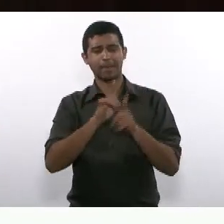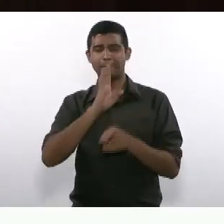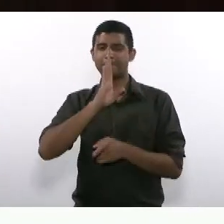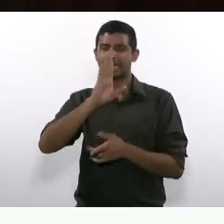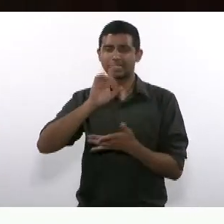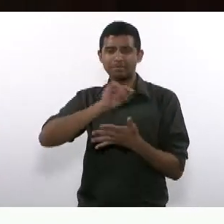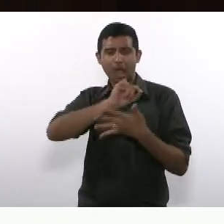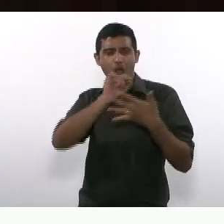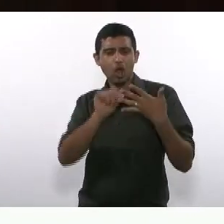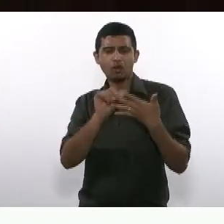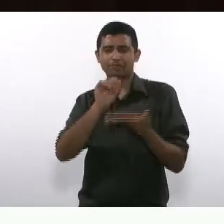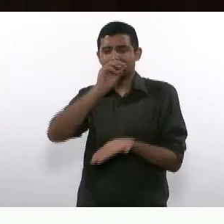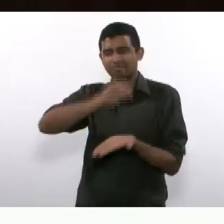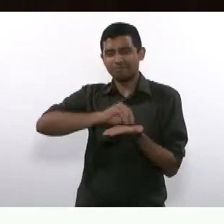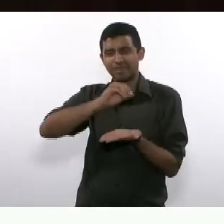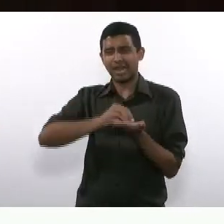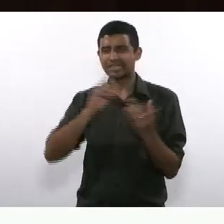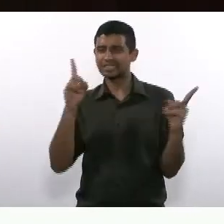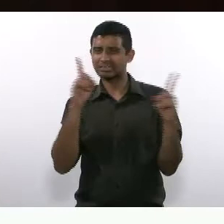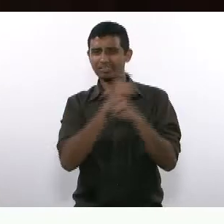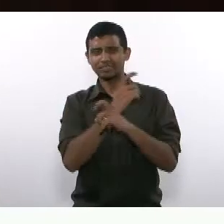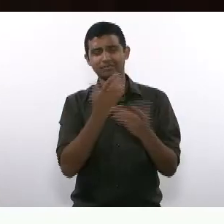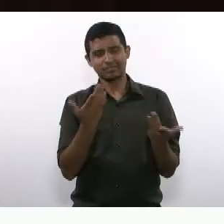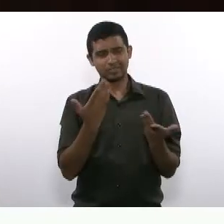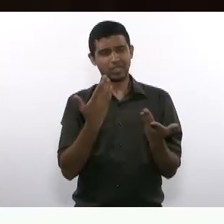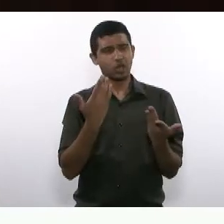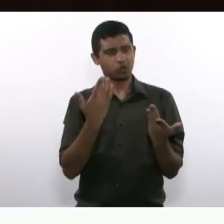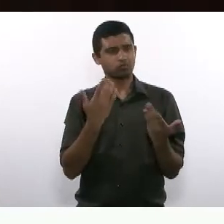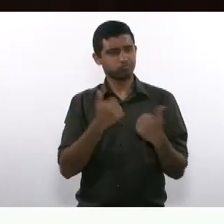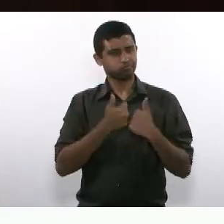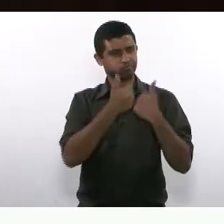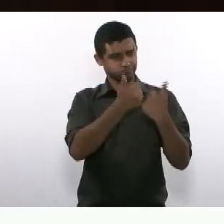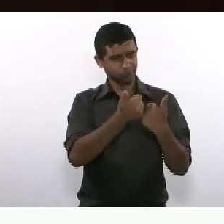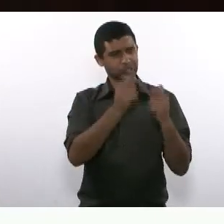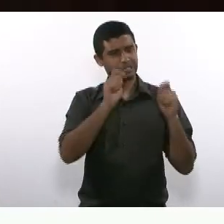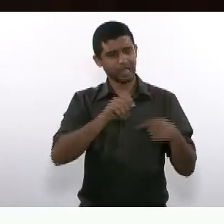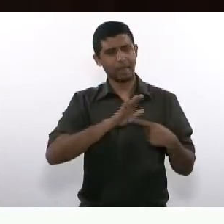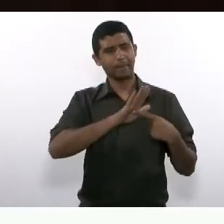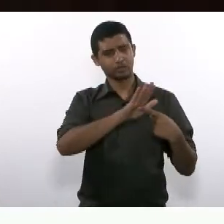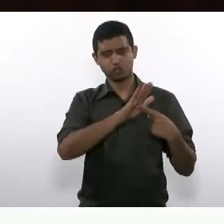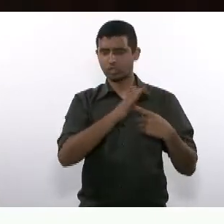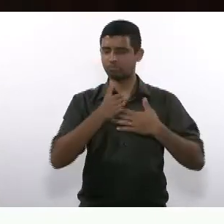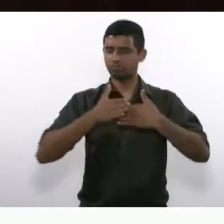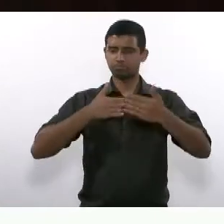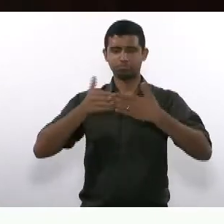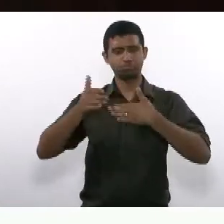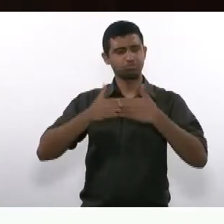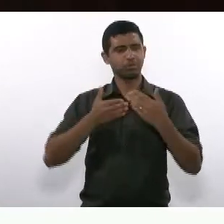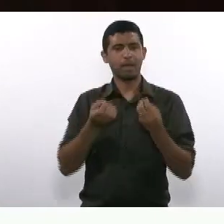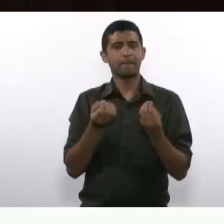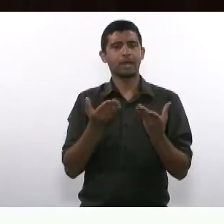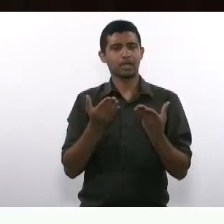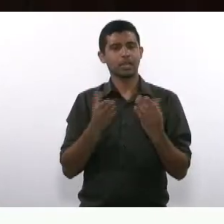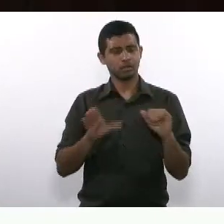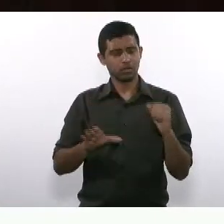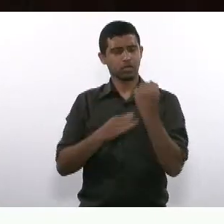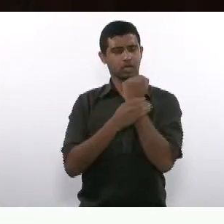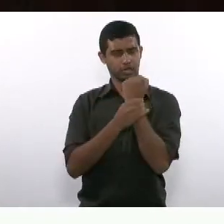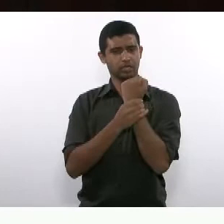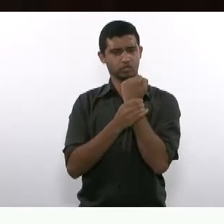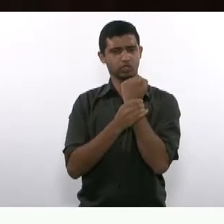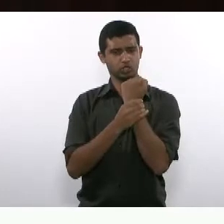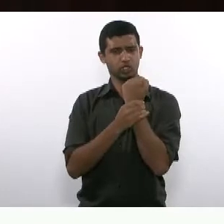dificuldades e me soma aí Vossa Excelência para auxiliar, ajudar no que for necessário para que a gente possa garantir esse